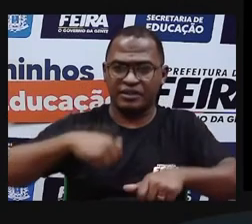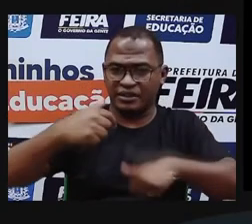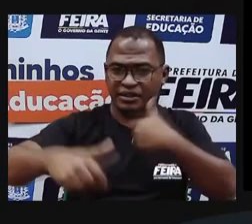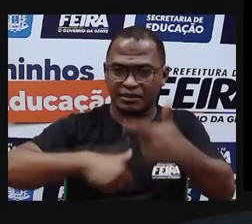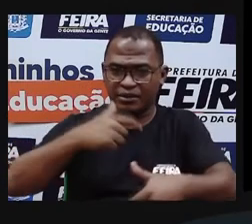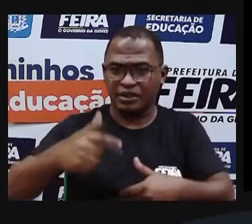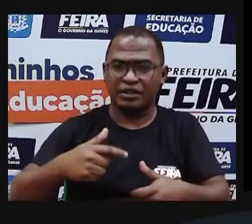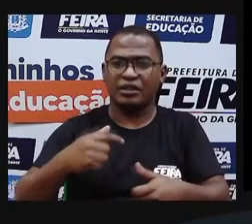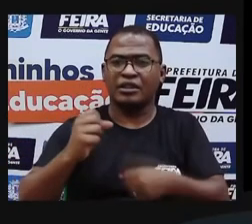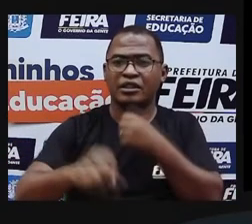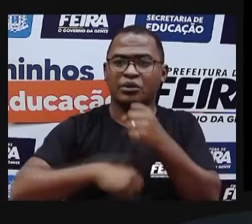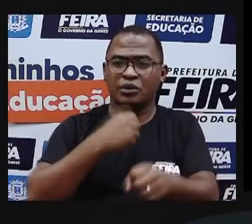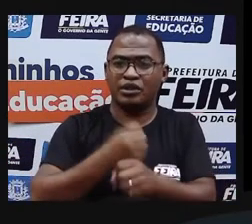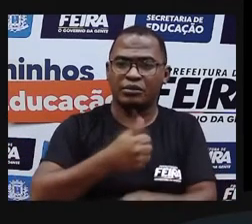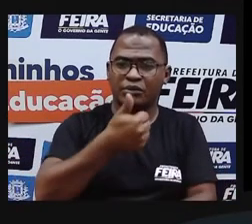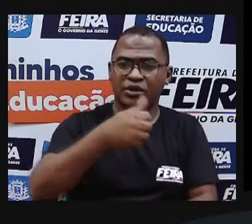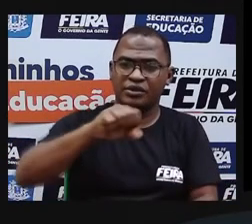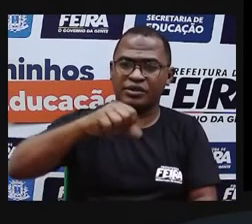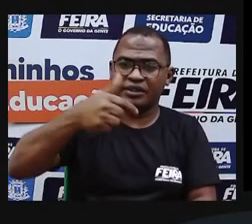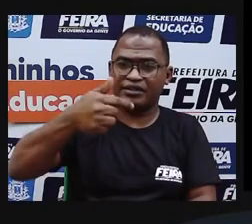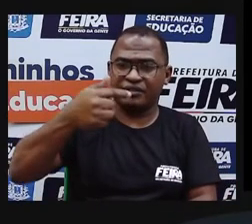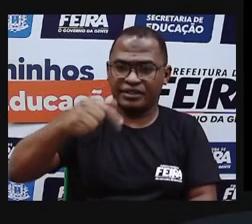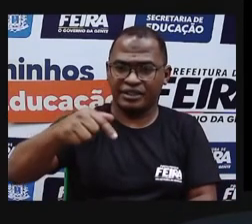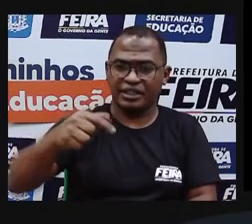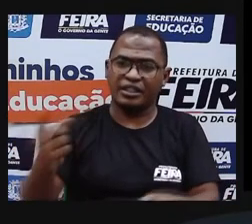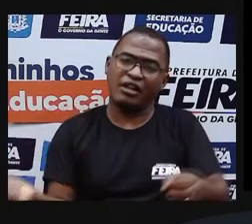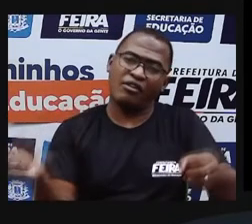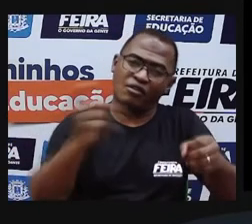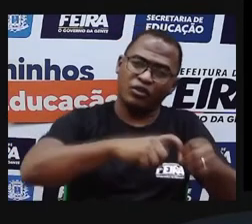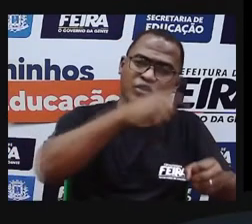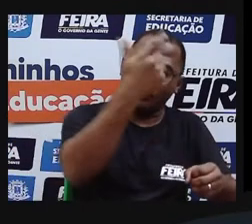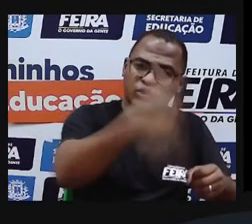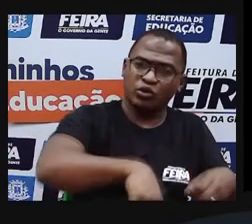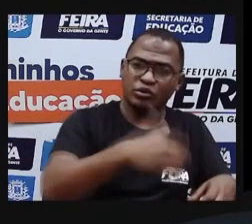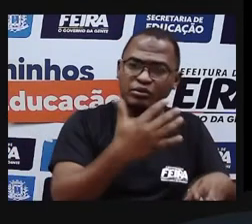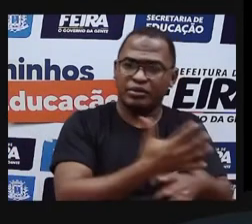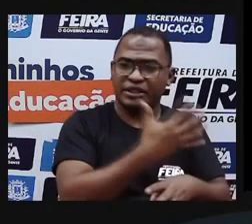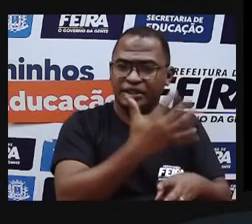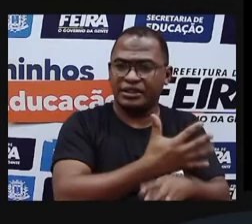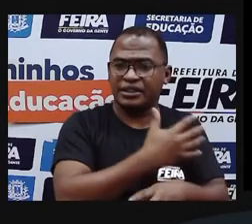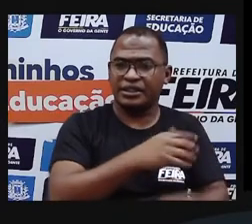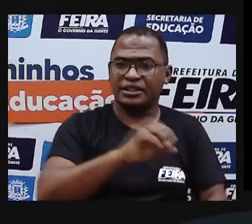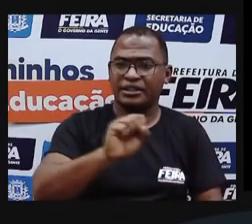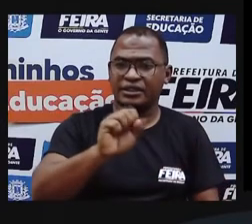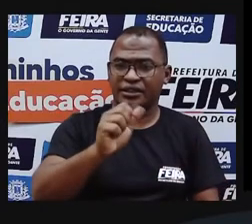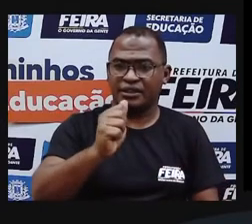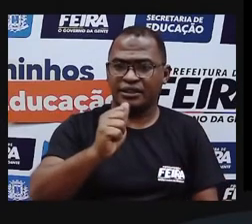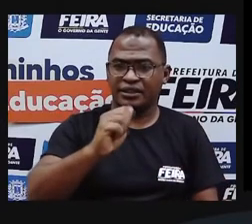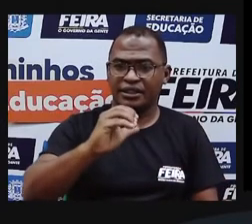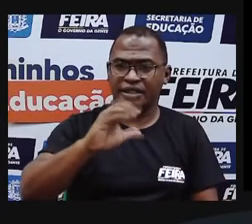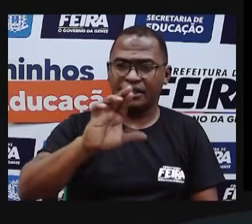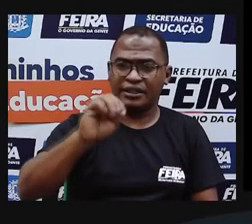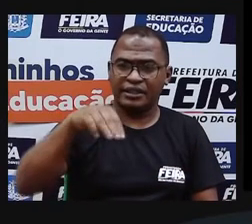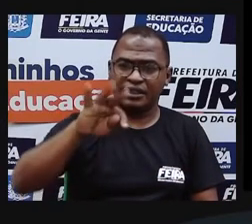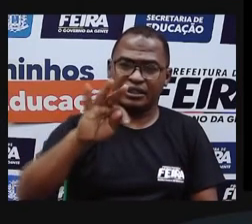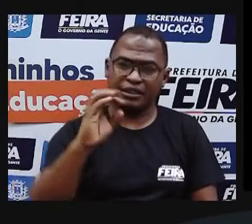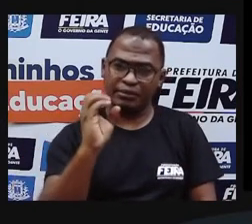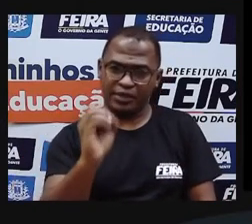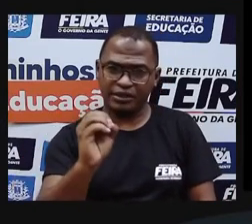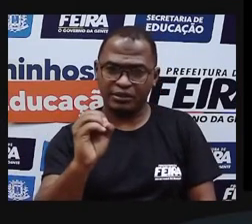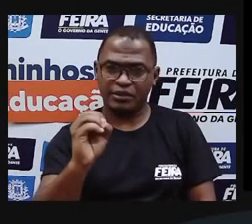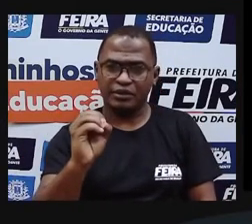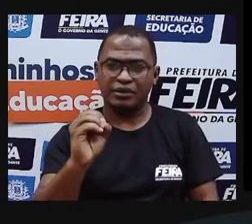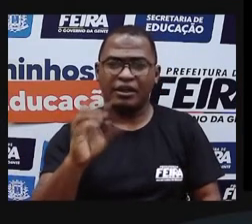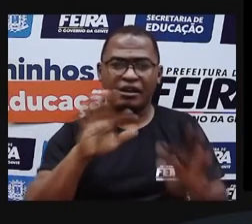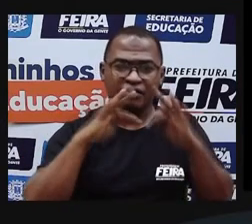Olha a trajetória dessa mulher. Filha de analfabeto, pessoas muito simples,